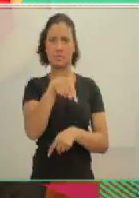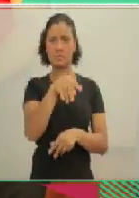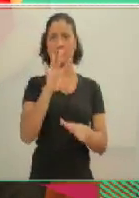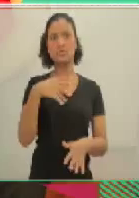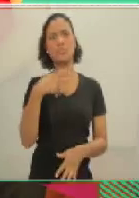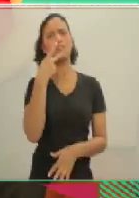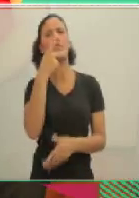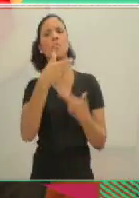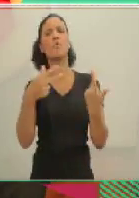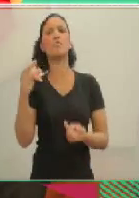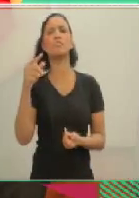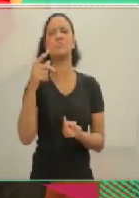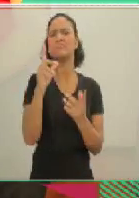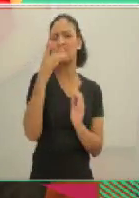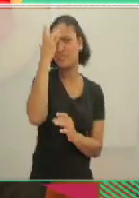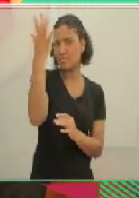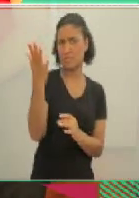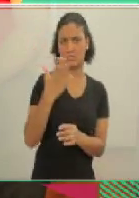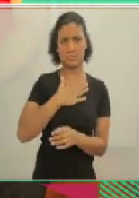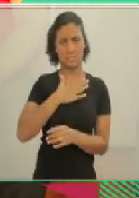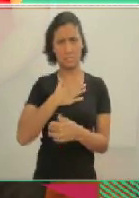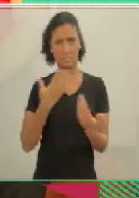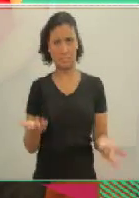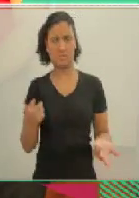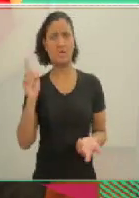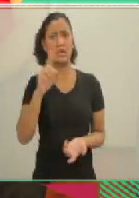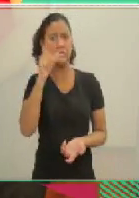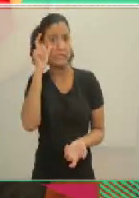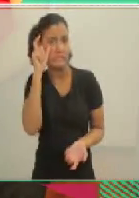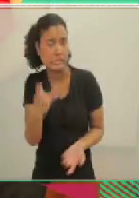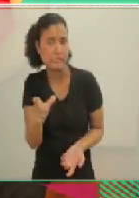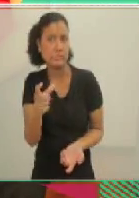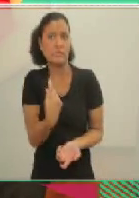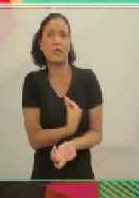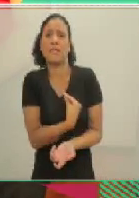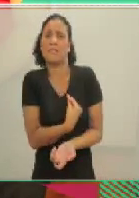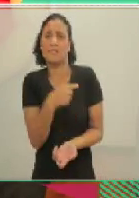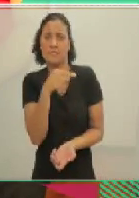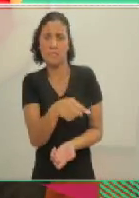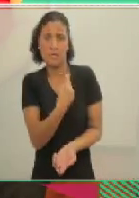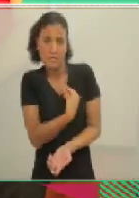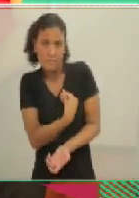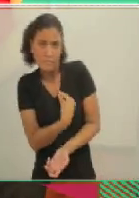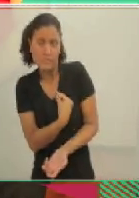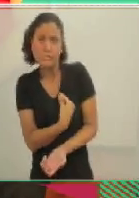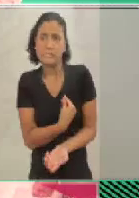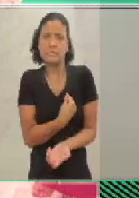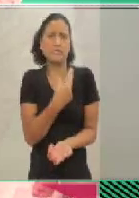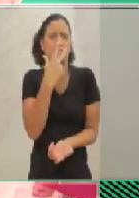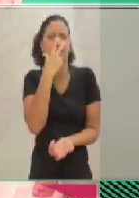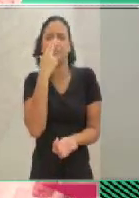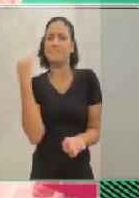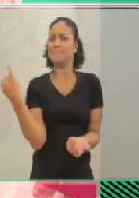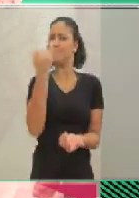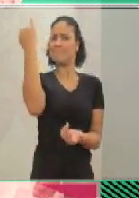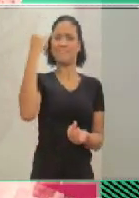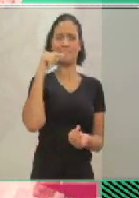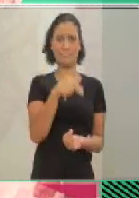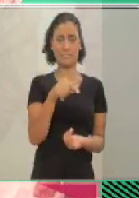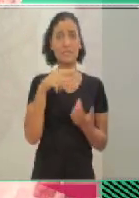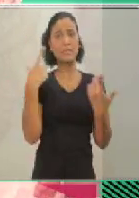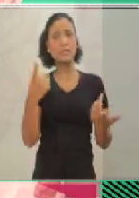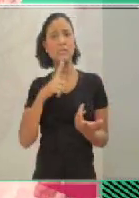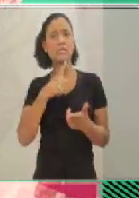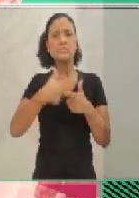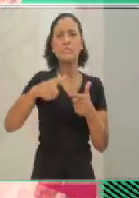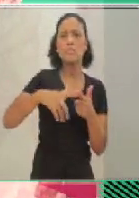vou falar que é uma coisa que foi tão fácil para mim, foi tão interessante essa vivência, foi uma vivência muito rica. Em certas situações, quando ela era